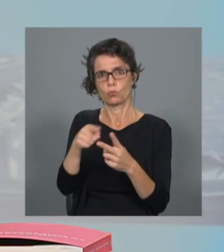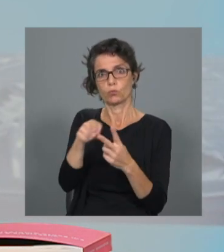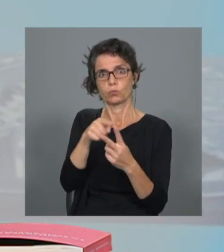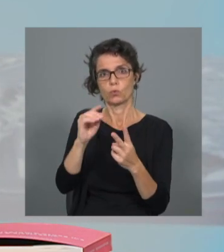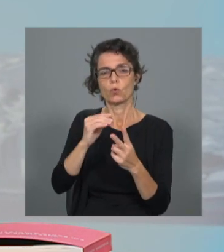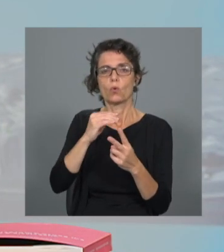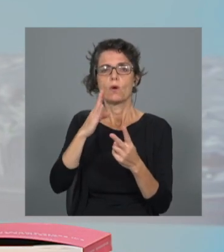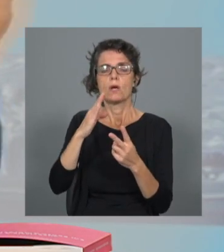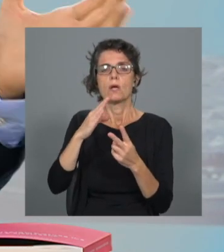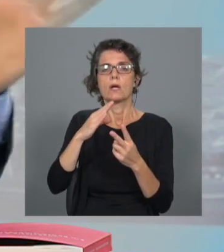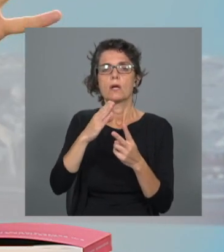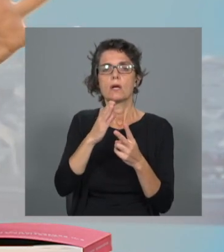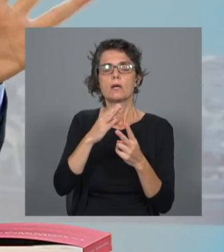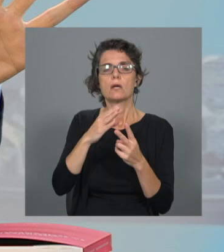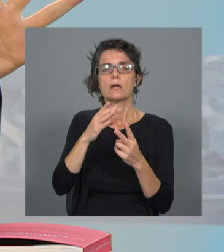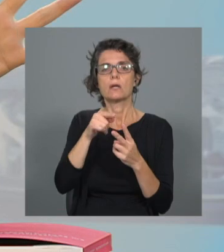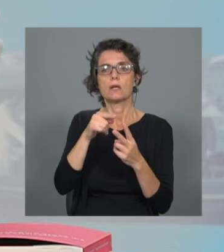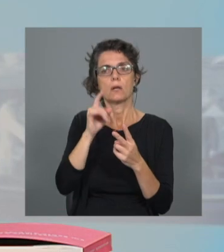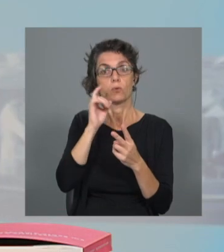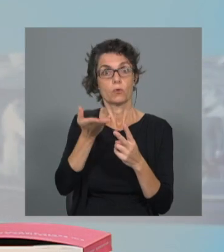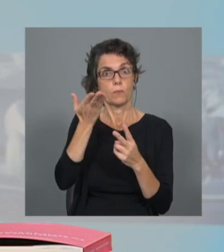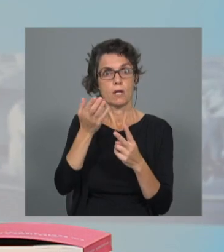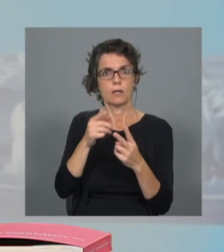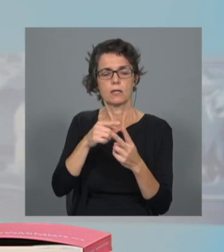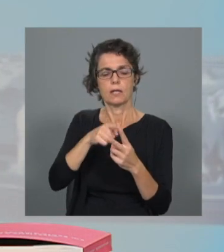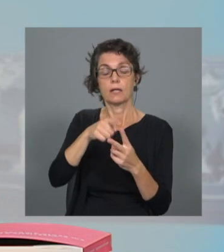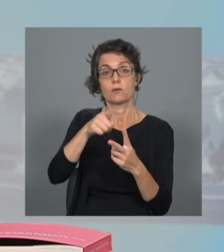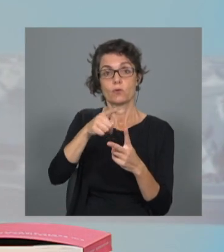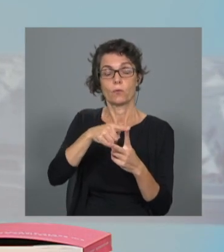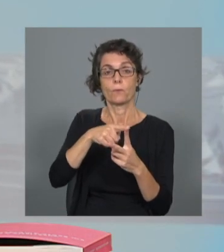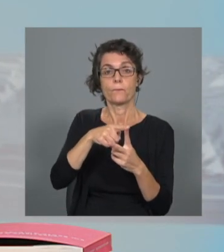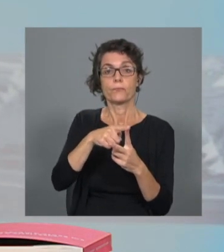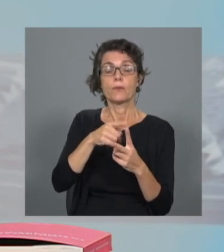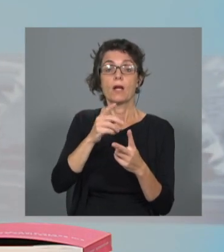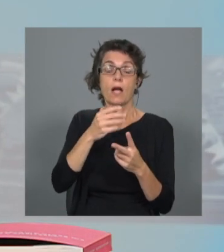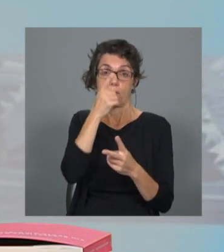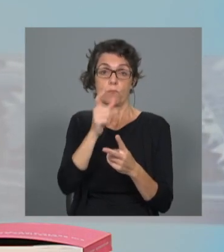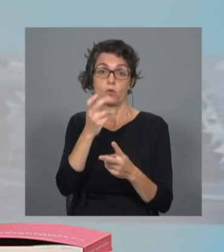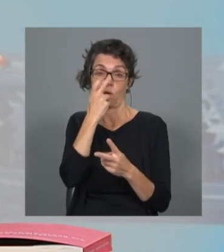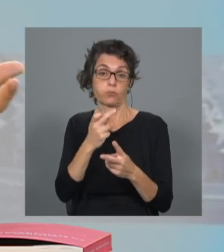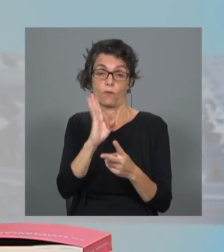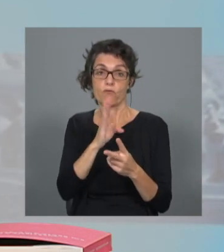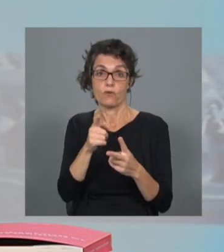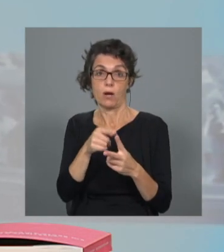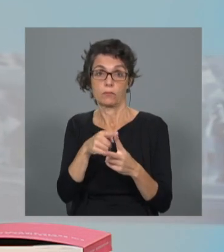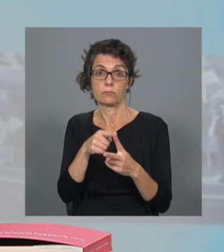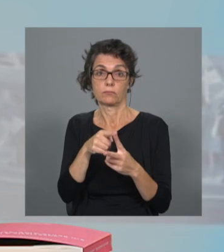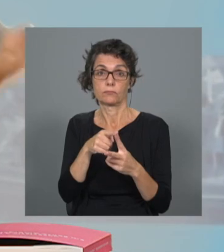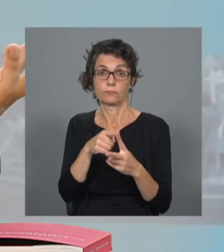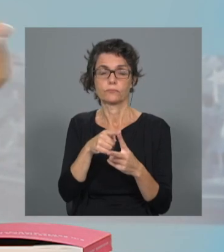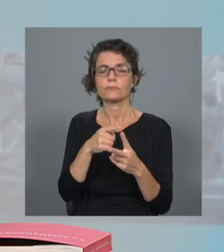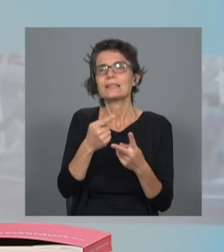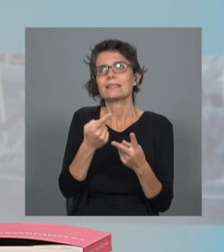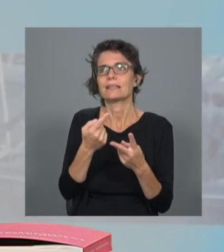mais. Curiosamente, até são quase extremos. São os que já estão reformados, ou que já têm